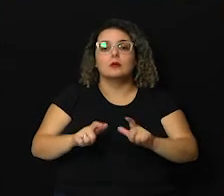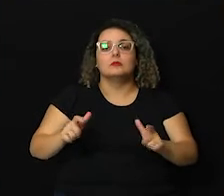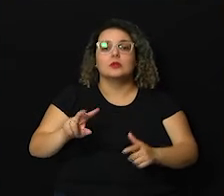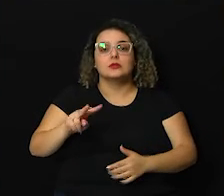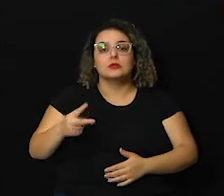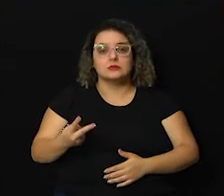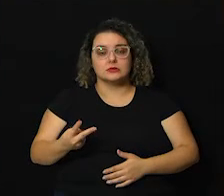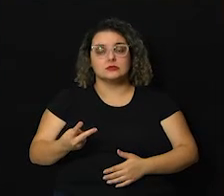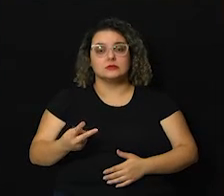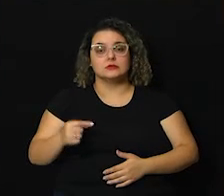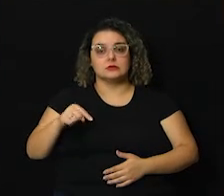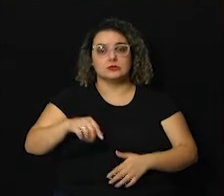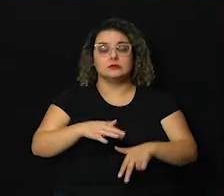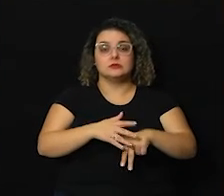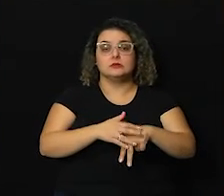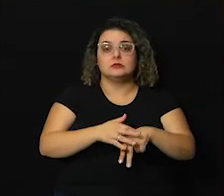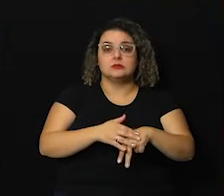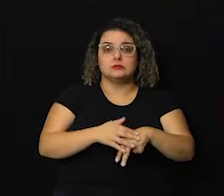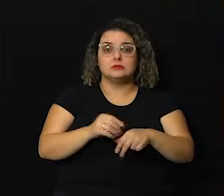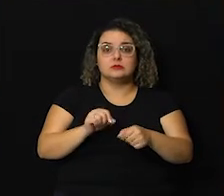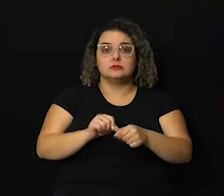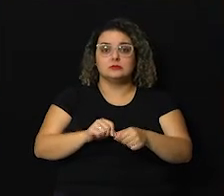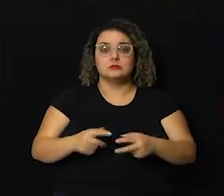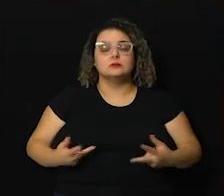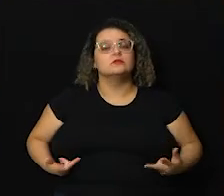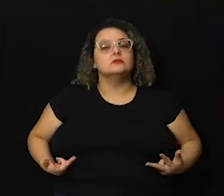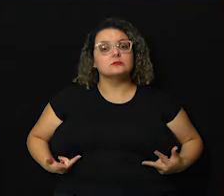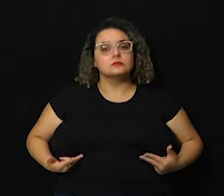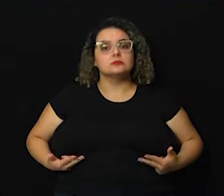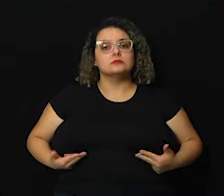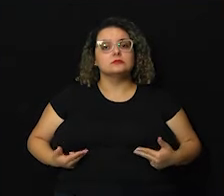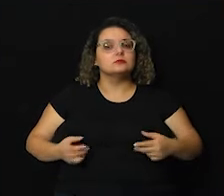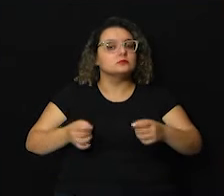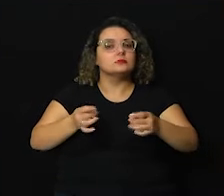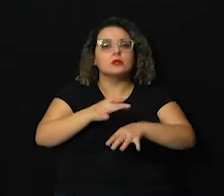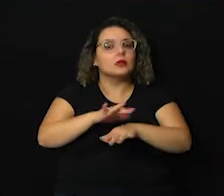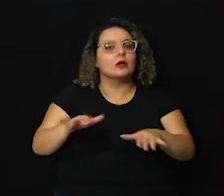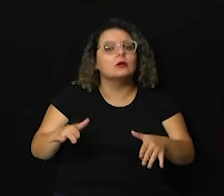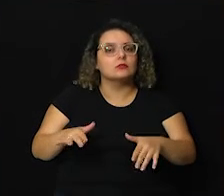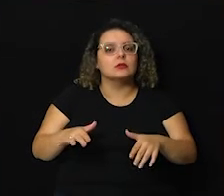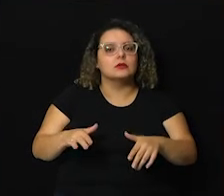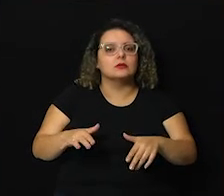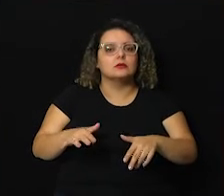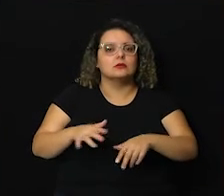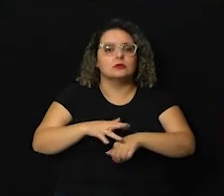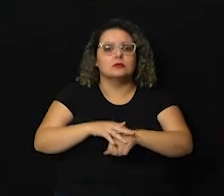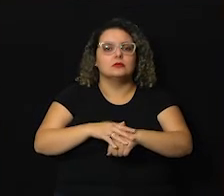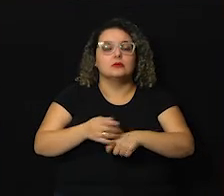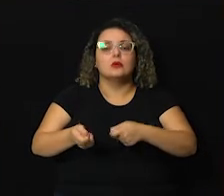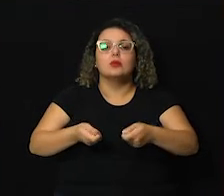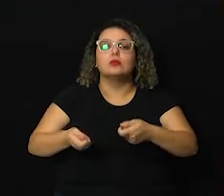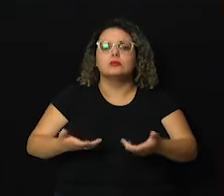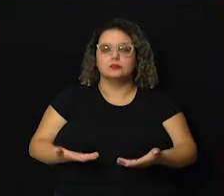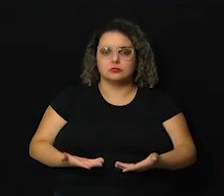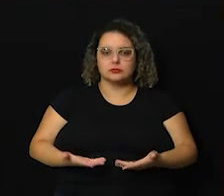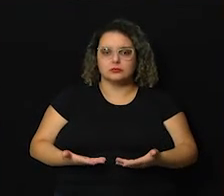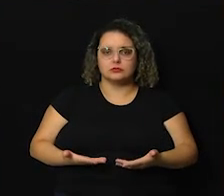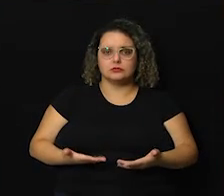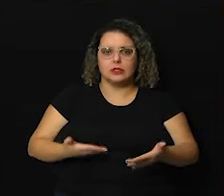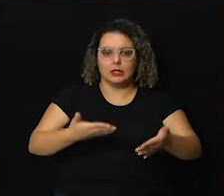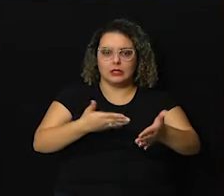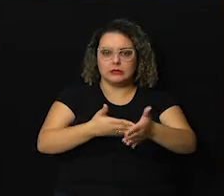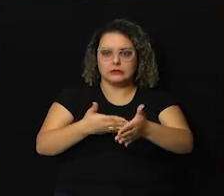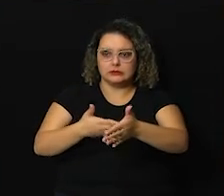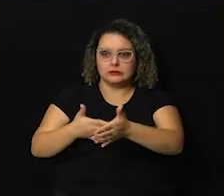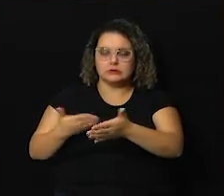vezes, nesses pacientes, você faz um procedimento cirúrgico e acaba com a doença, você controla a doença. Quando a doença está restrita ao